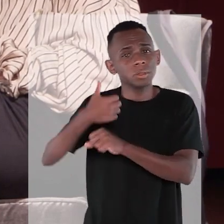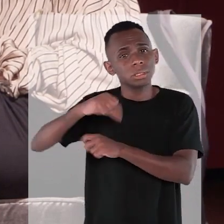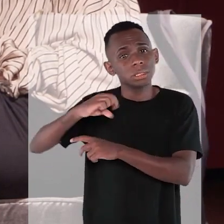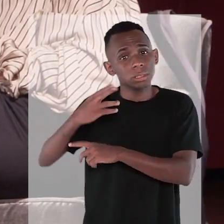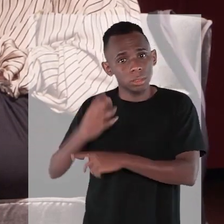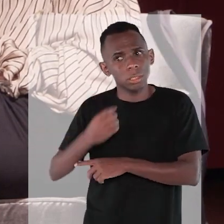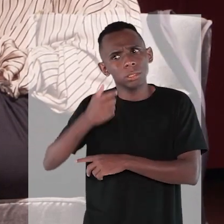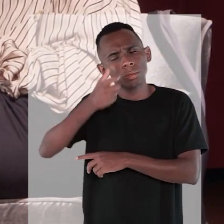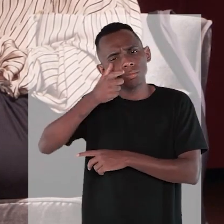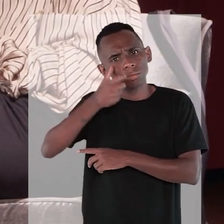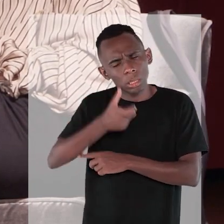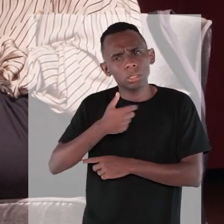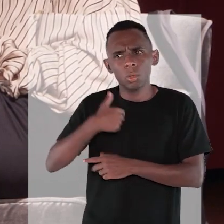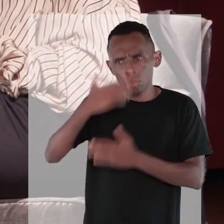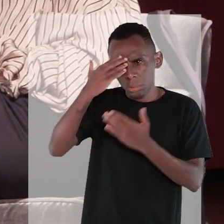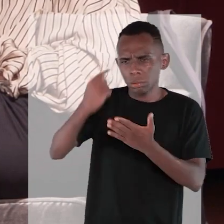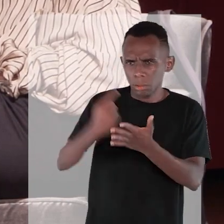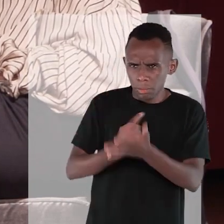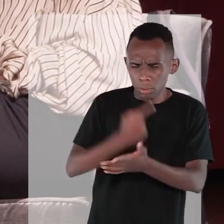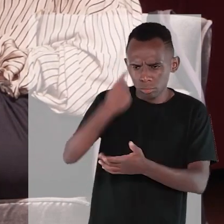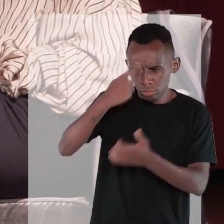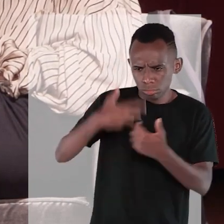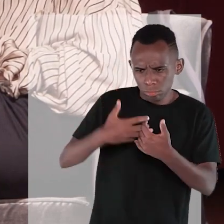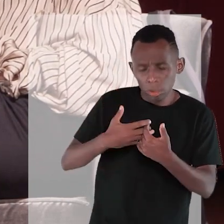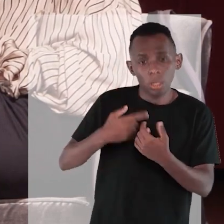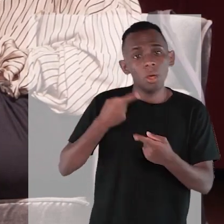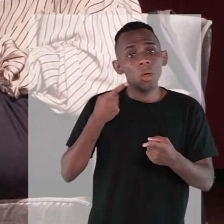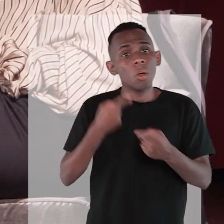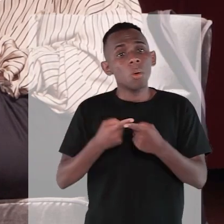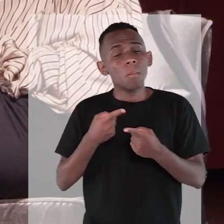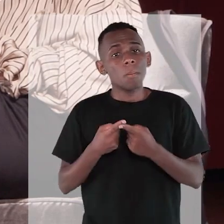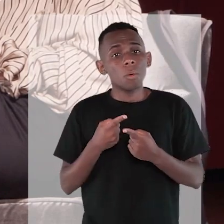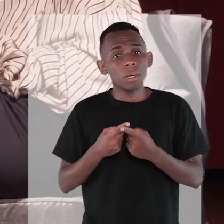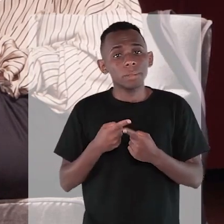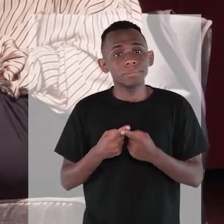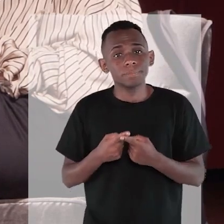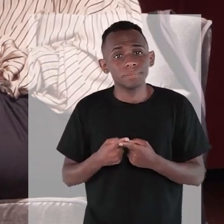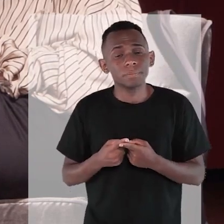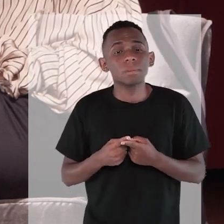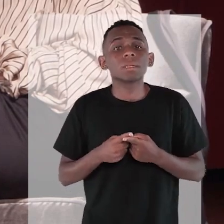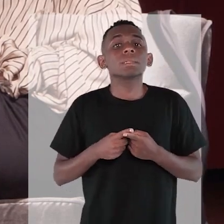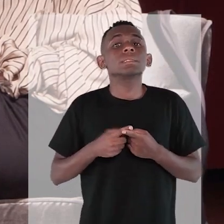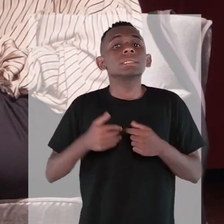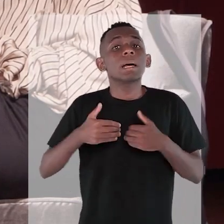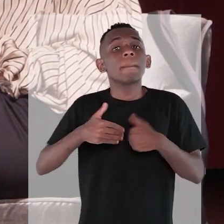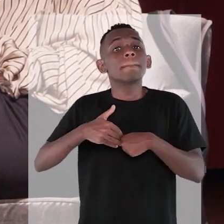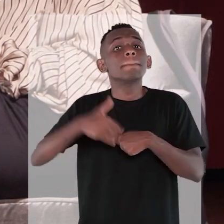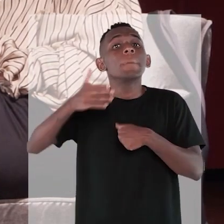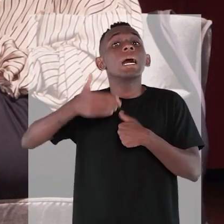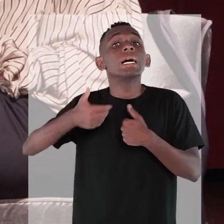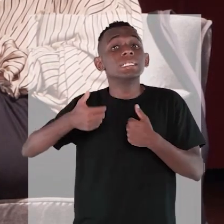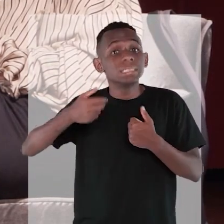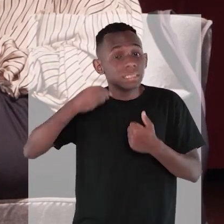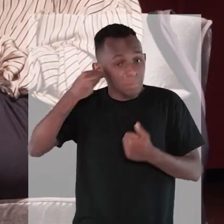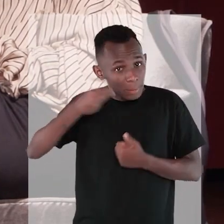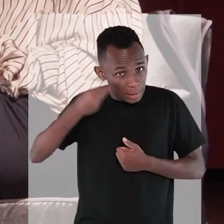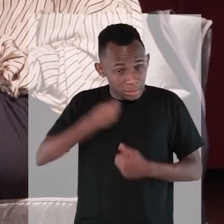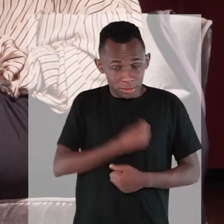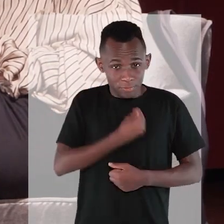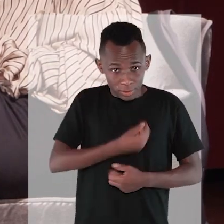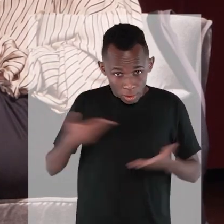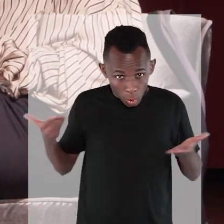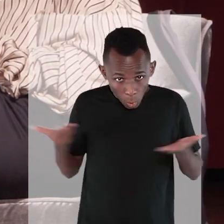curiosa, e eu agradeço muito a pergunta, porque ela está muito mais próxima de nós hoje do que